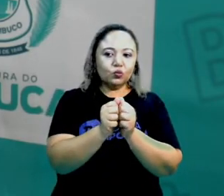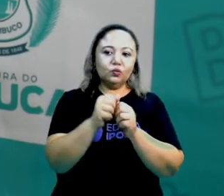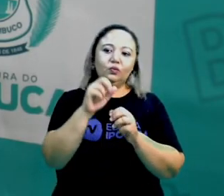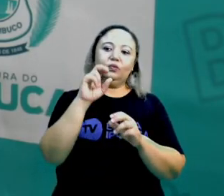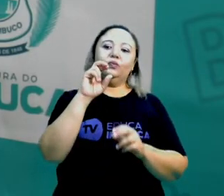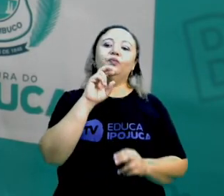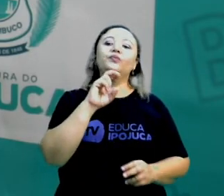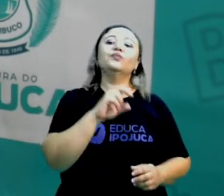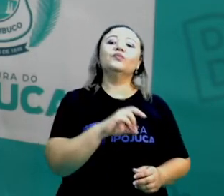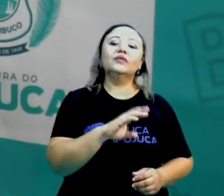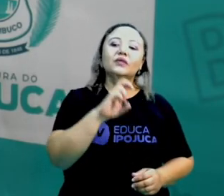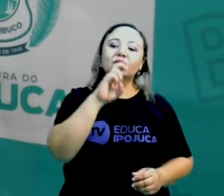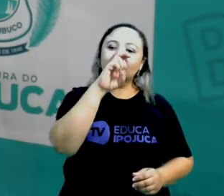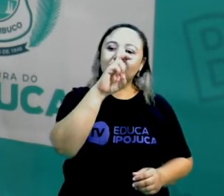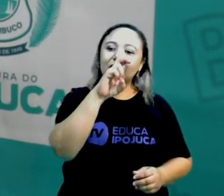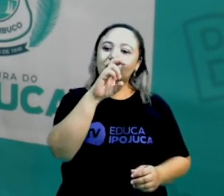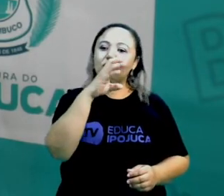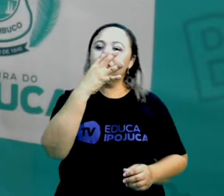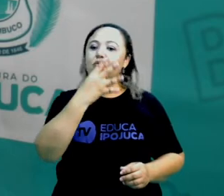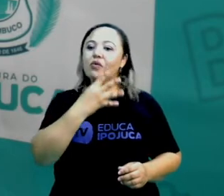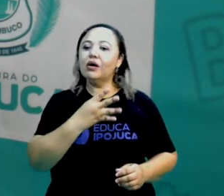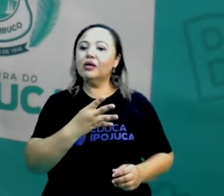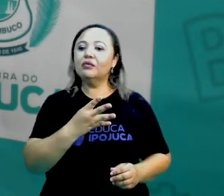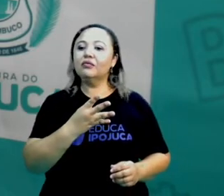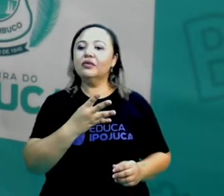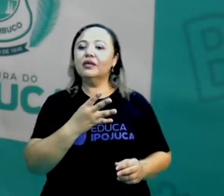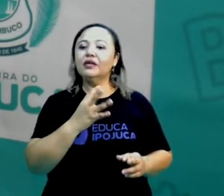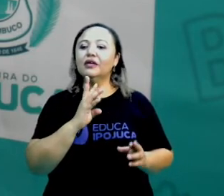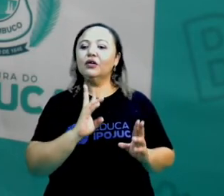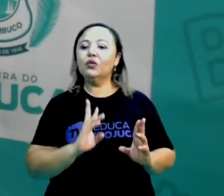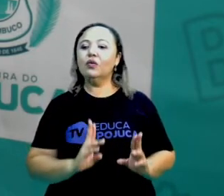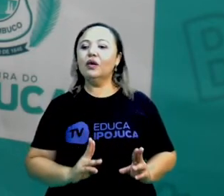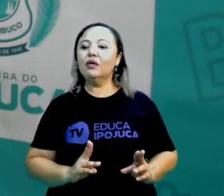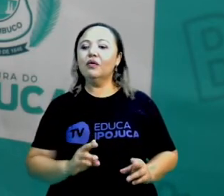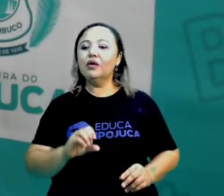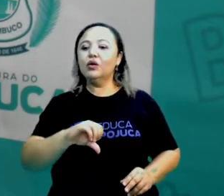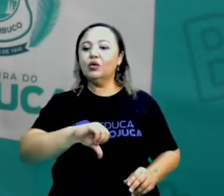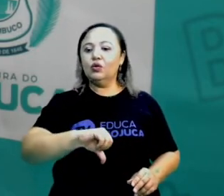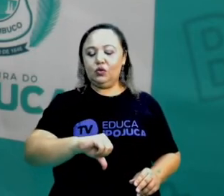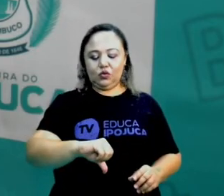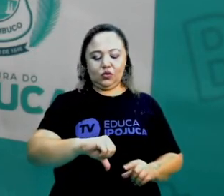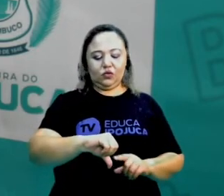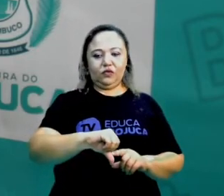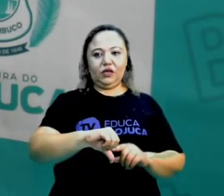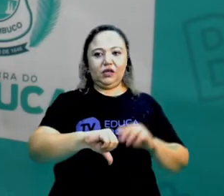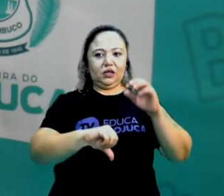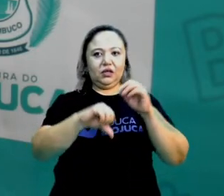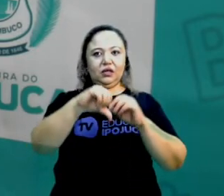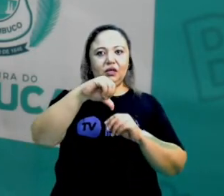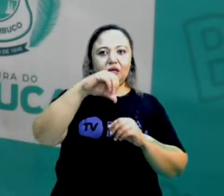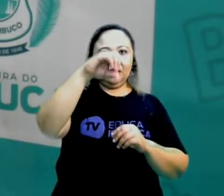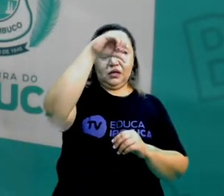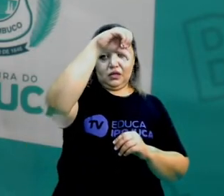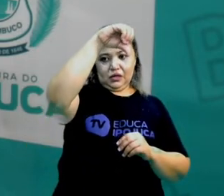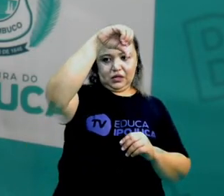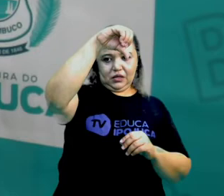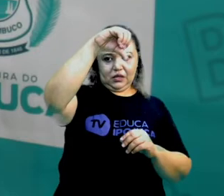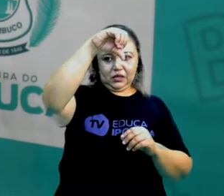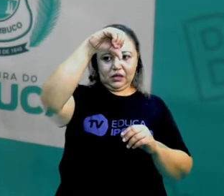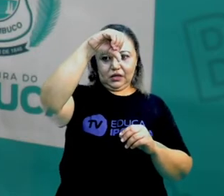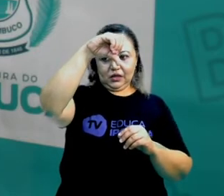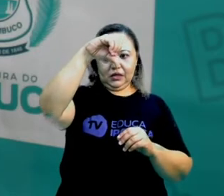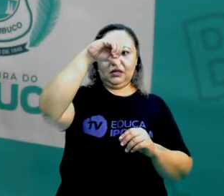com o resto. 5 com mais 4 é igual a 9. Se deu o valor que está aqui, ó, no